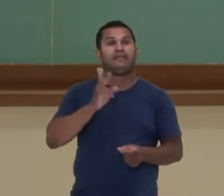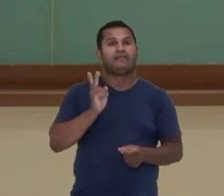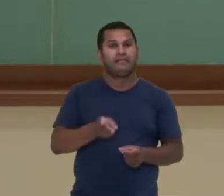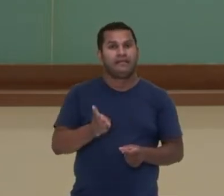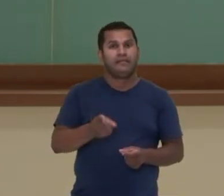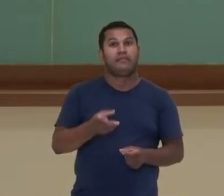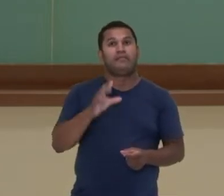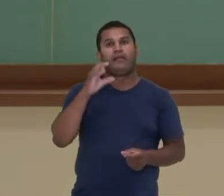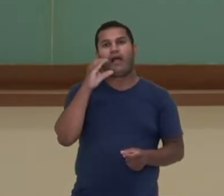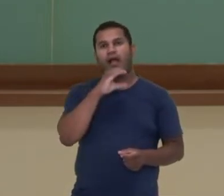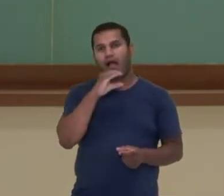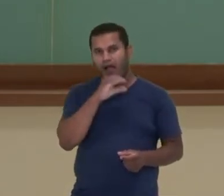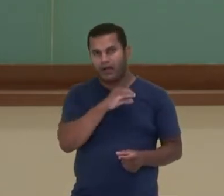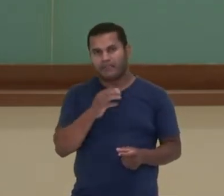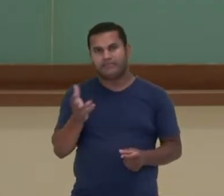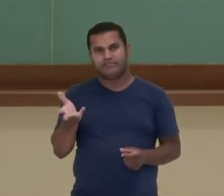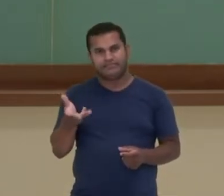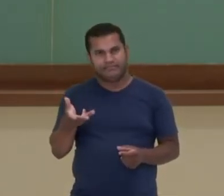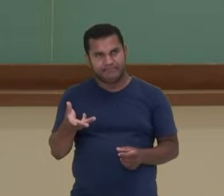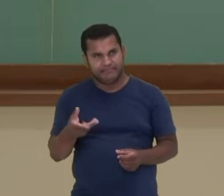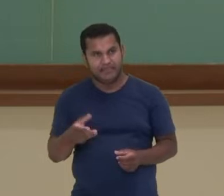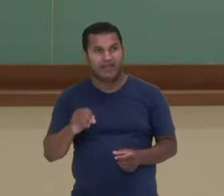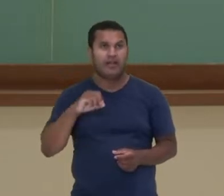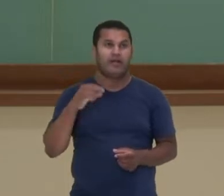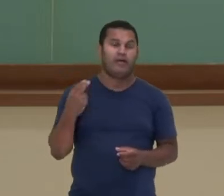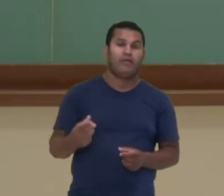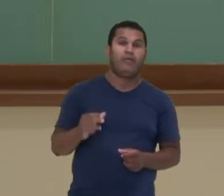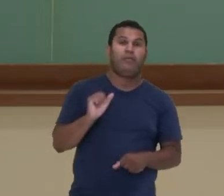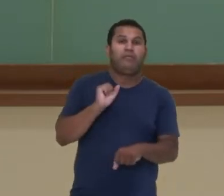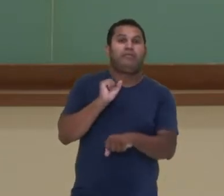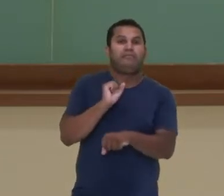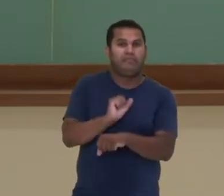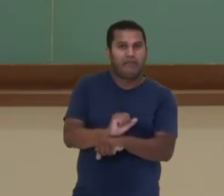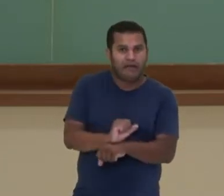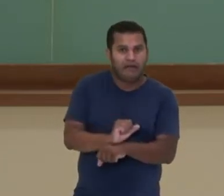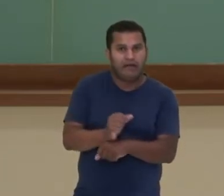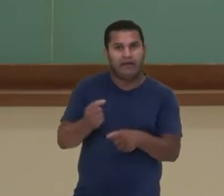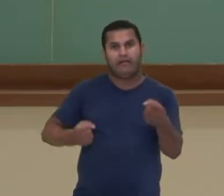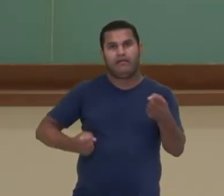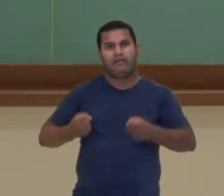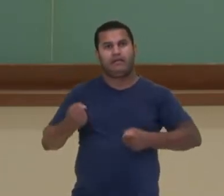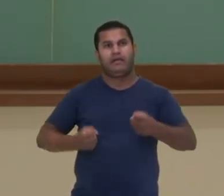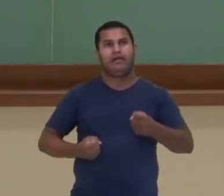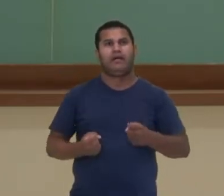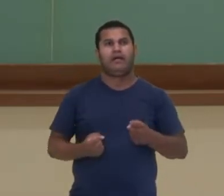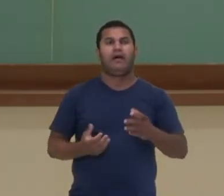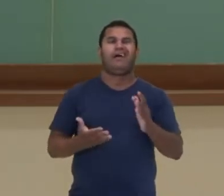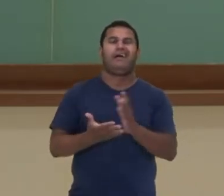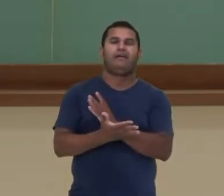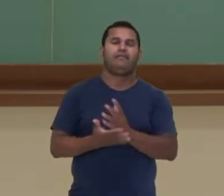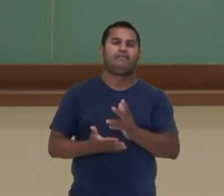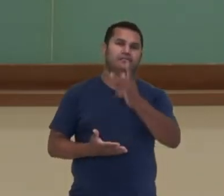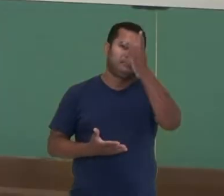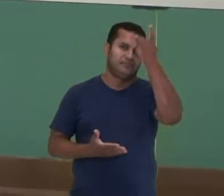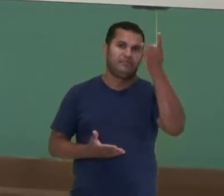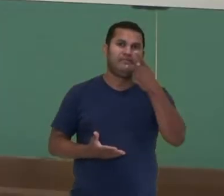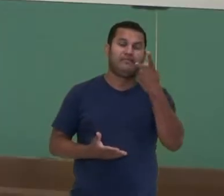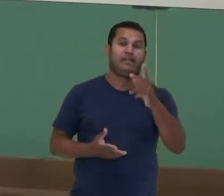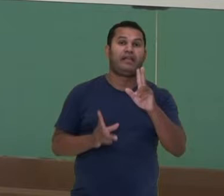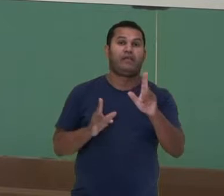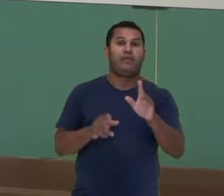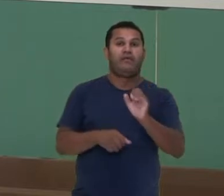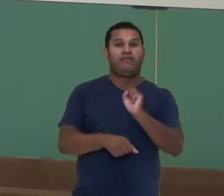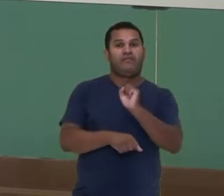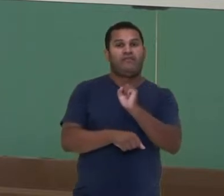Então, a caixa de câmbio pode aumentar, como segurar o veículo, funcionar como um freio motor, que a gente diz, né? O próprio freio, como a gente